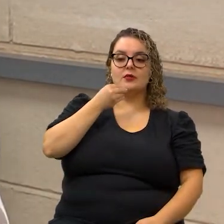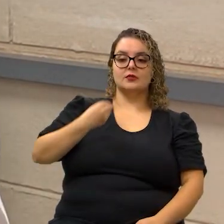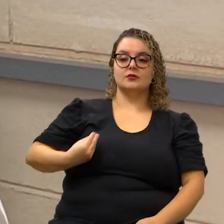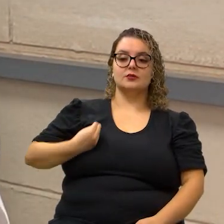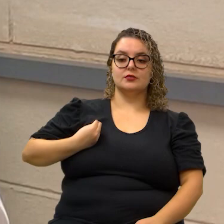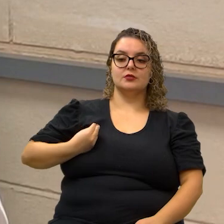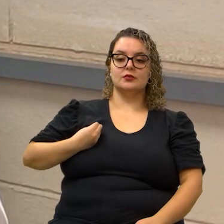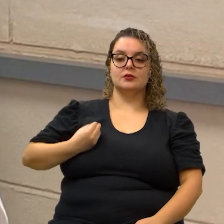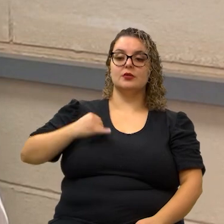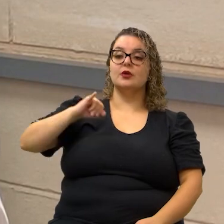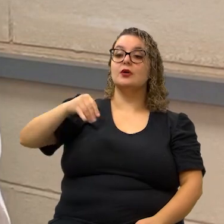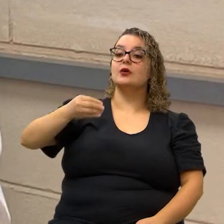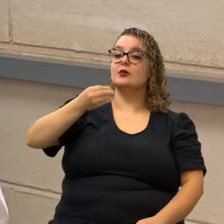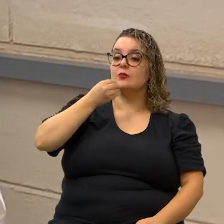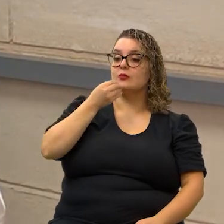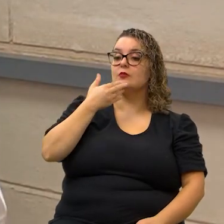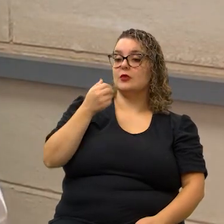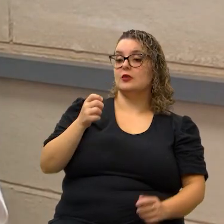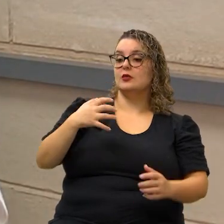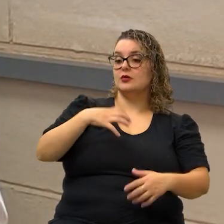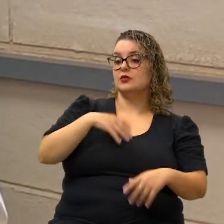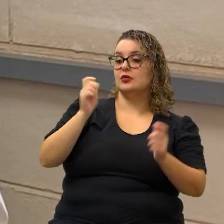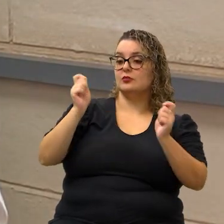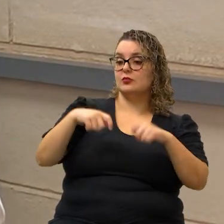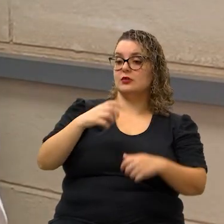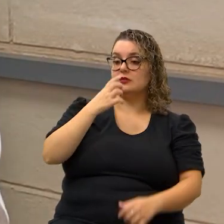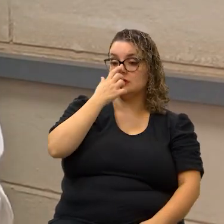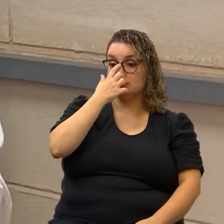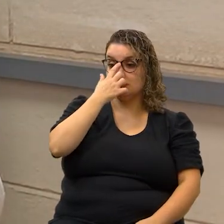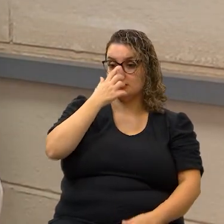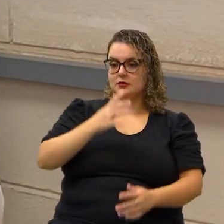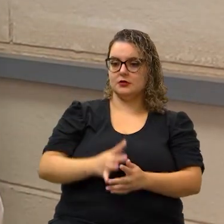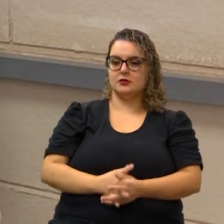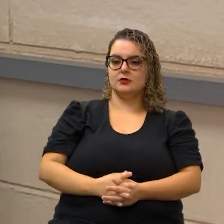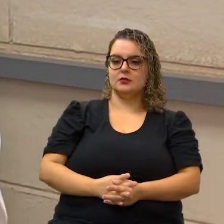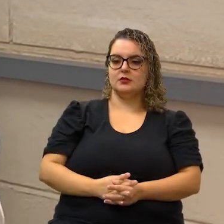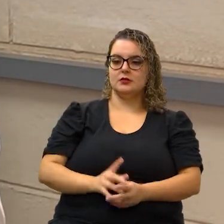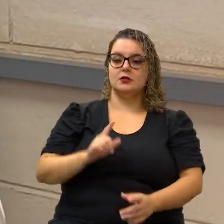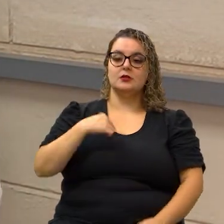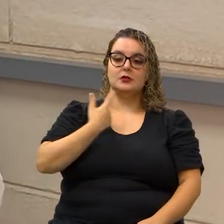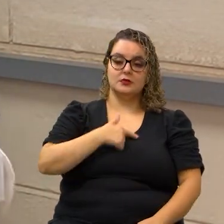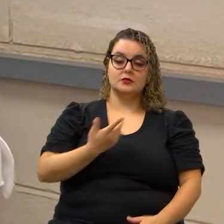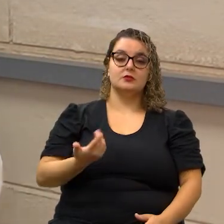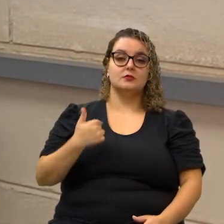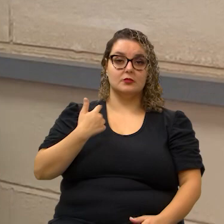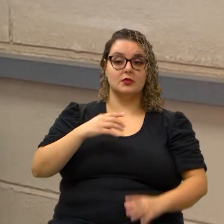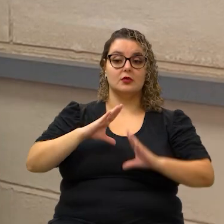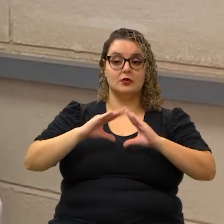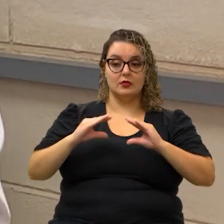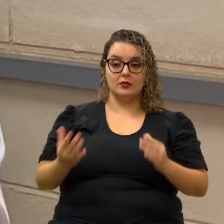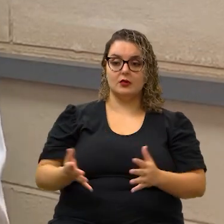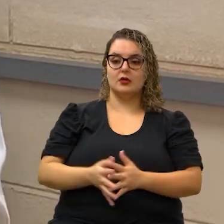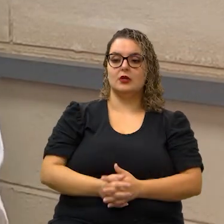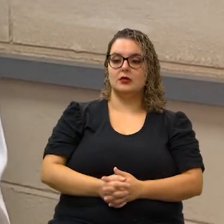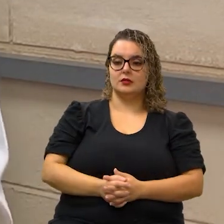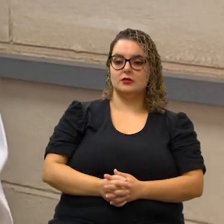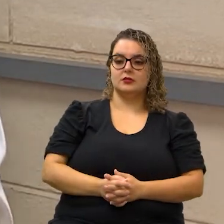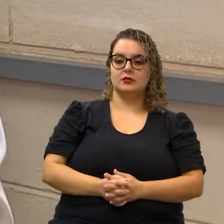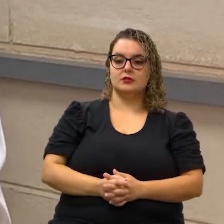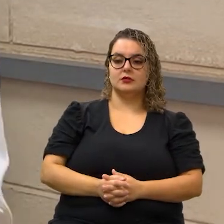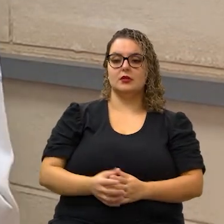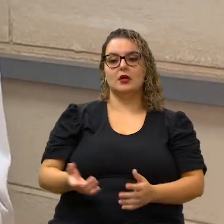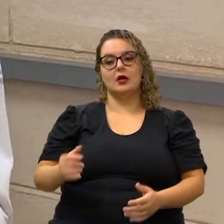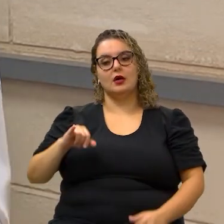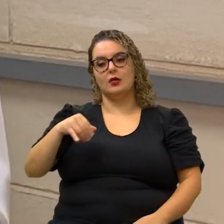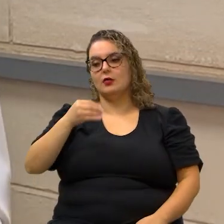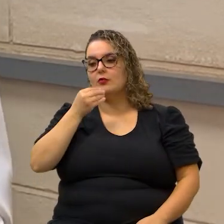possível, Então, isso para a gente é altamente reconfortante. Aí ele traz a foto da filha, depois ele traz a foto do neto.